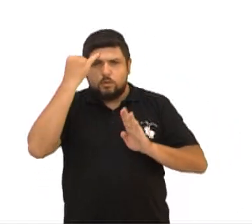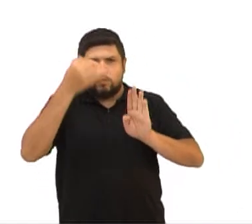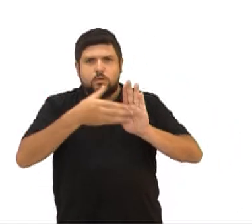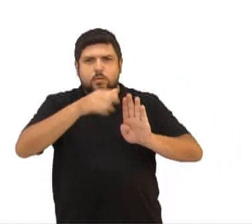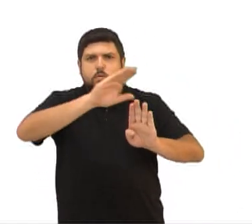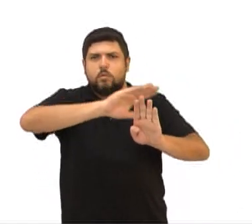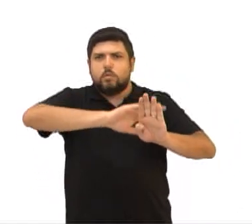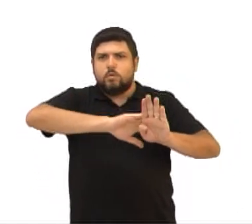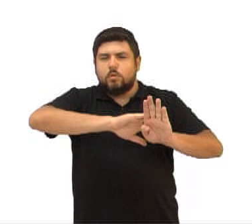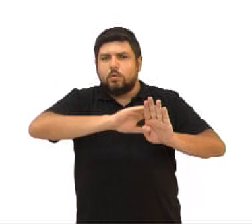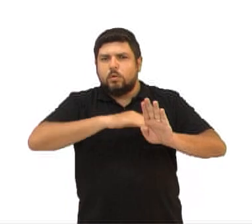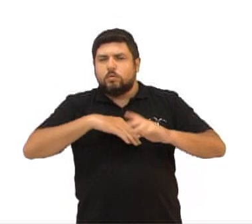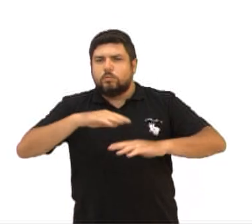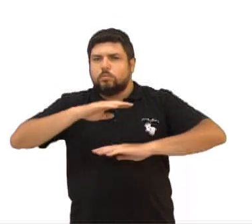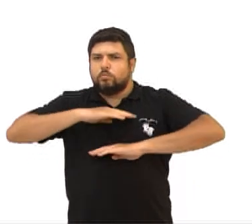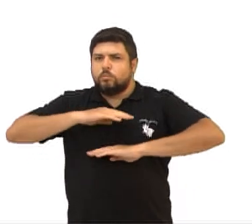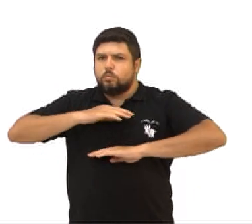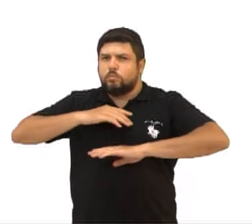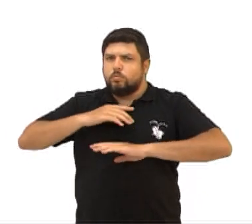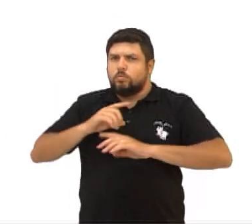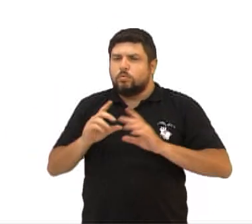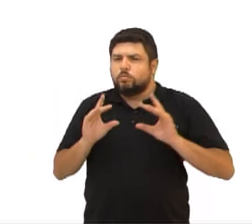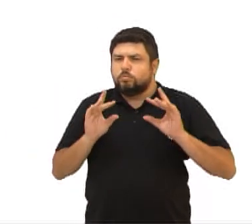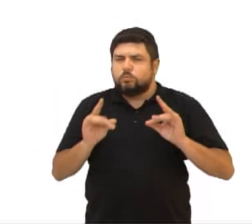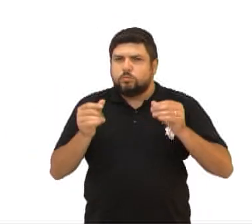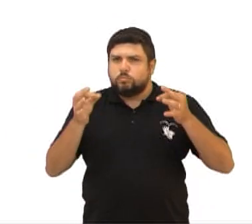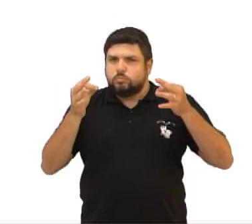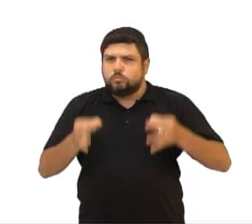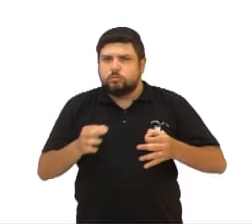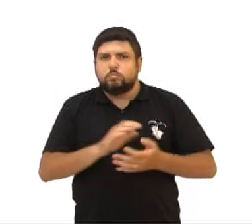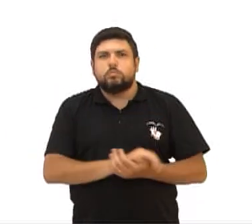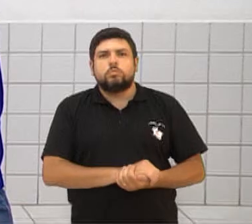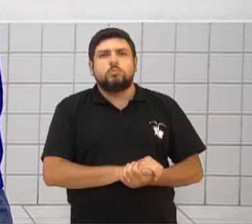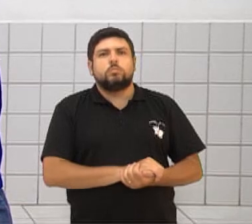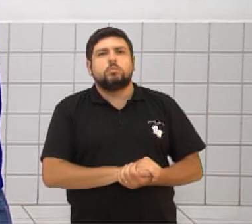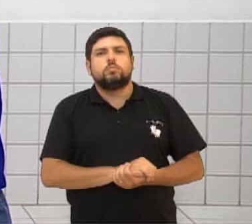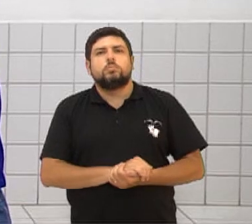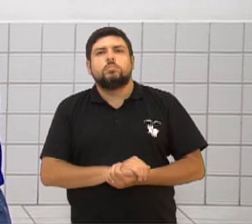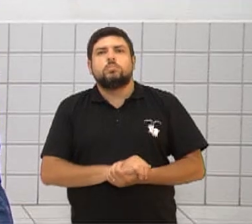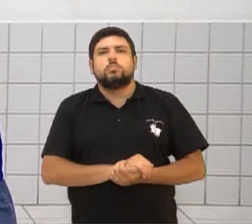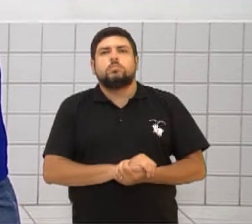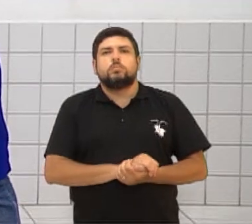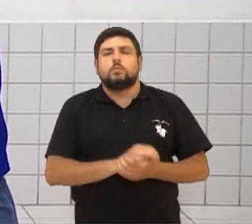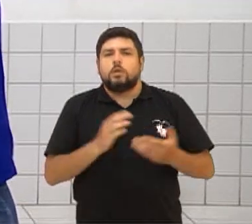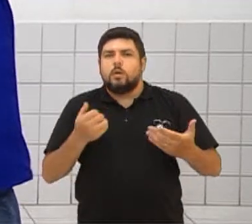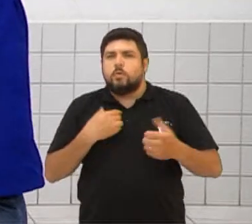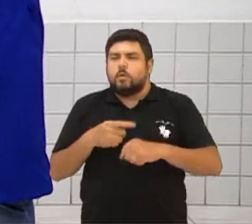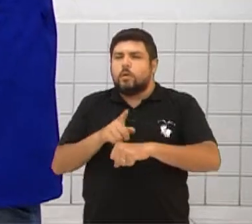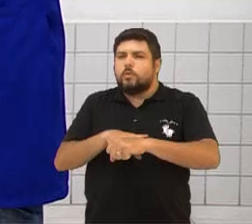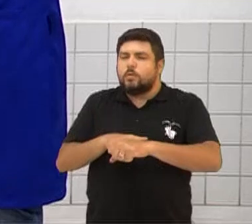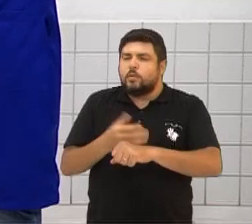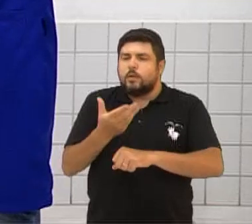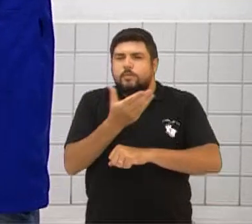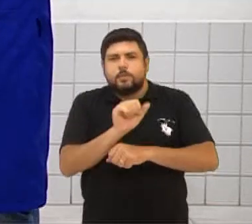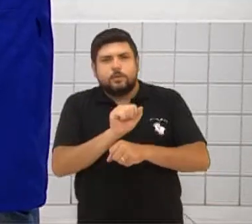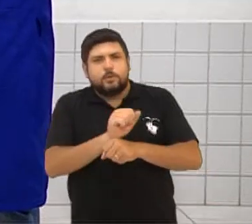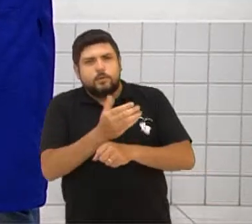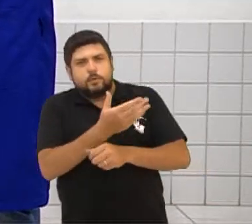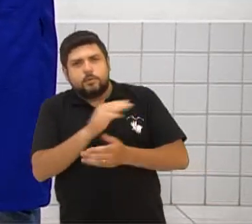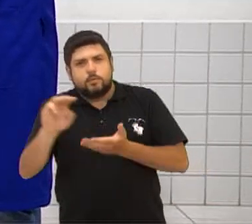condições concretas, tá? Dá uma pensadinha aí, participa junto com a gente aqui. Começou a rolar o tempo, hein? Vamos lá. Responda. Vamos lá,